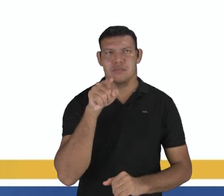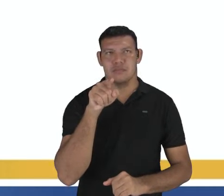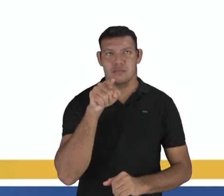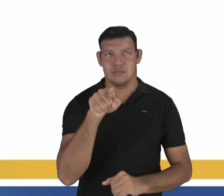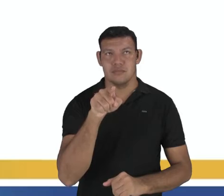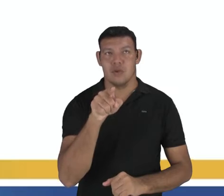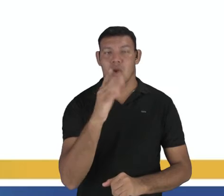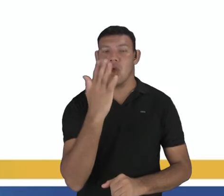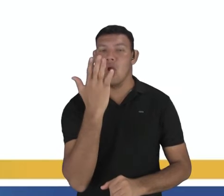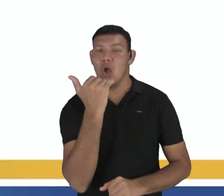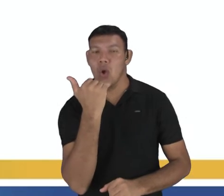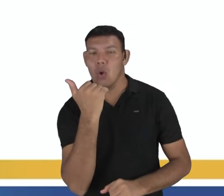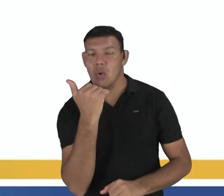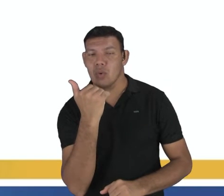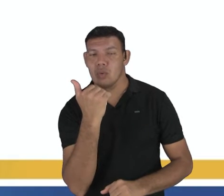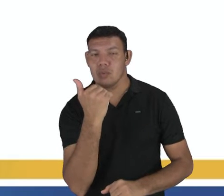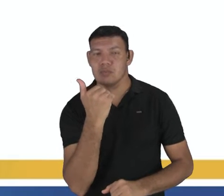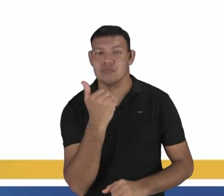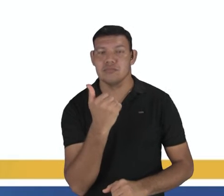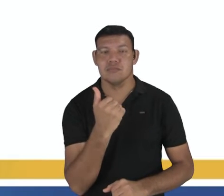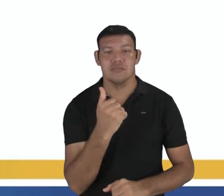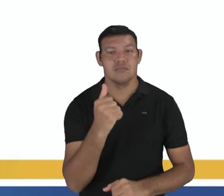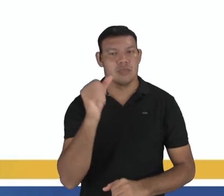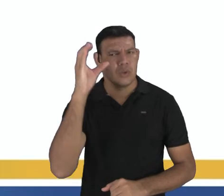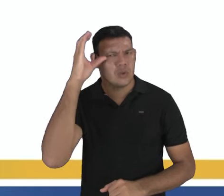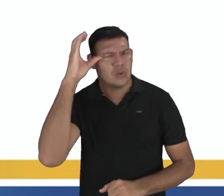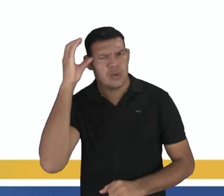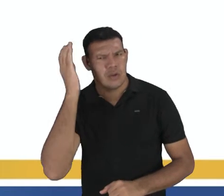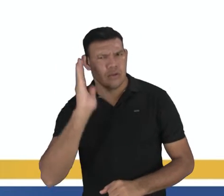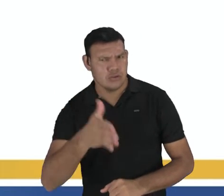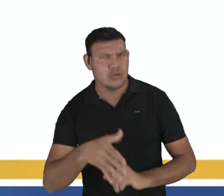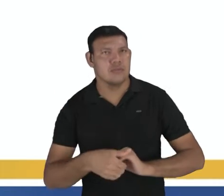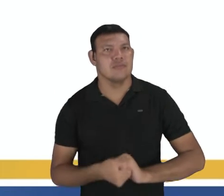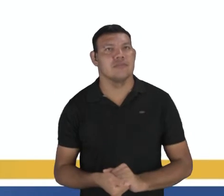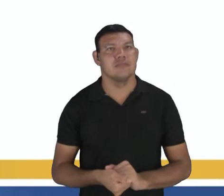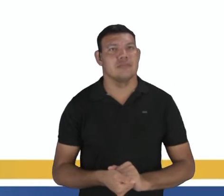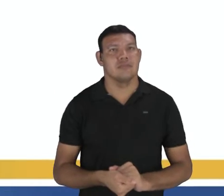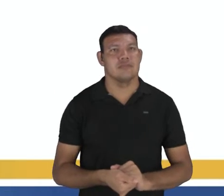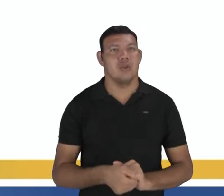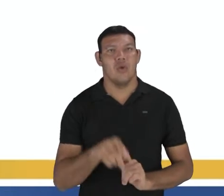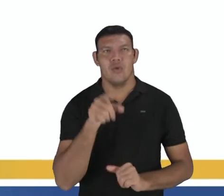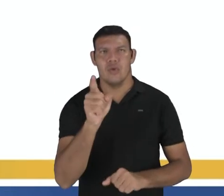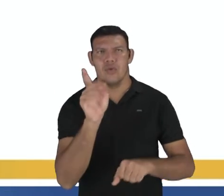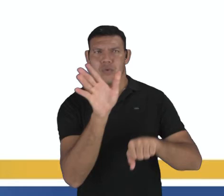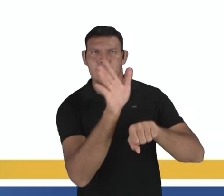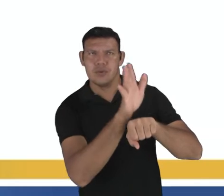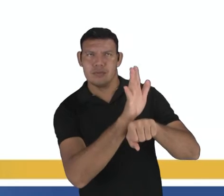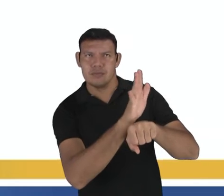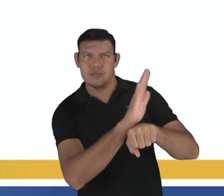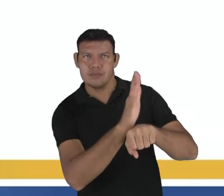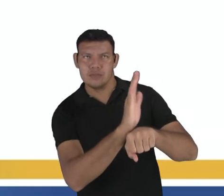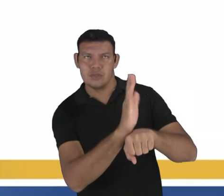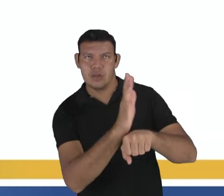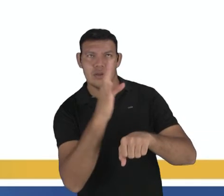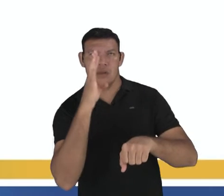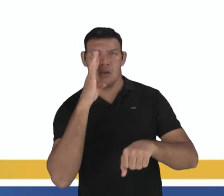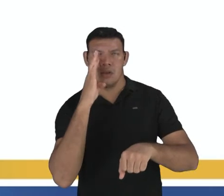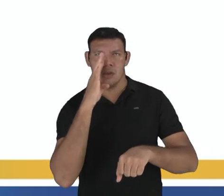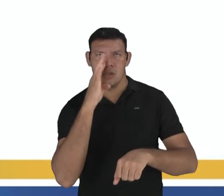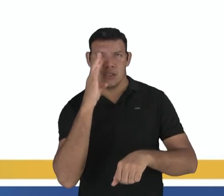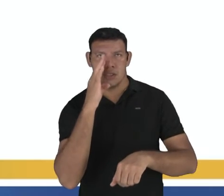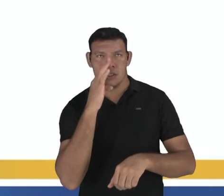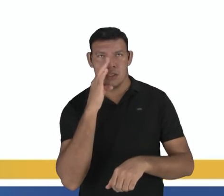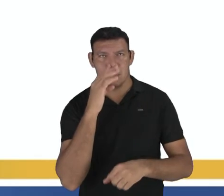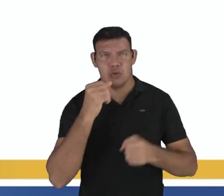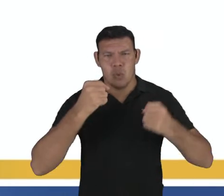Have you watched The Good Father? Você assistiu O Poderoso Chefão? E também foquem aí, ó,